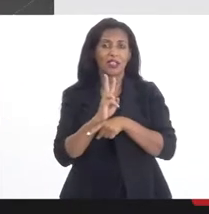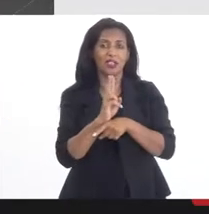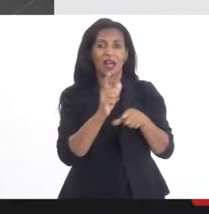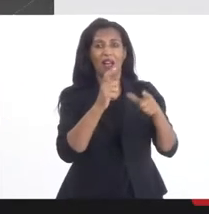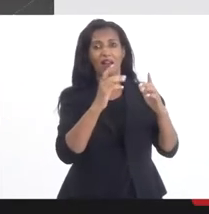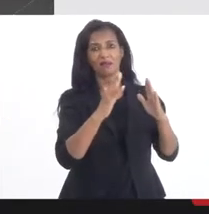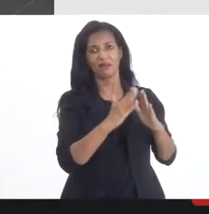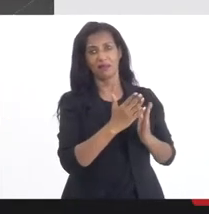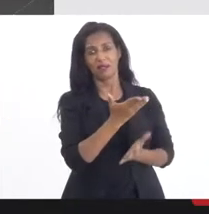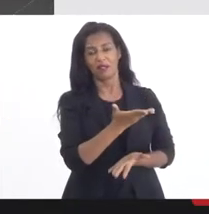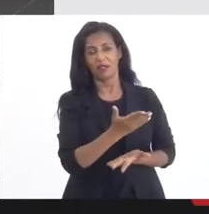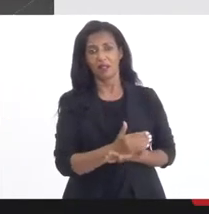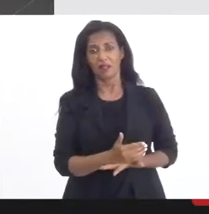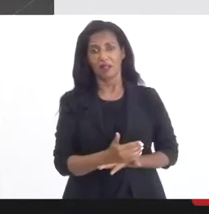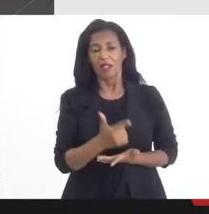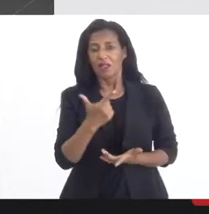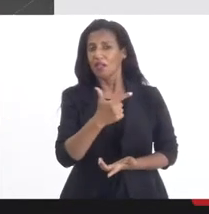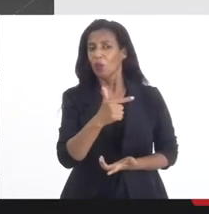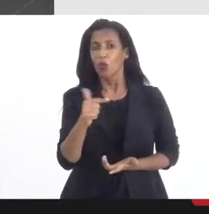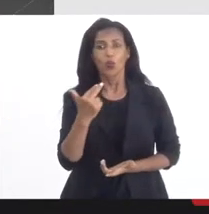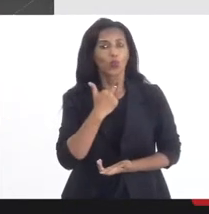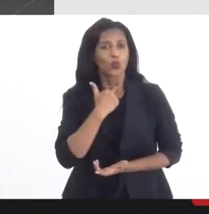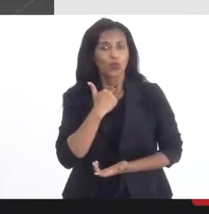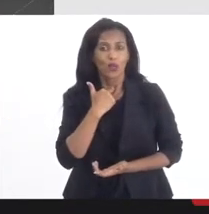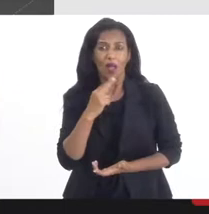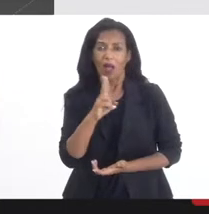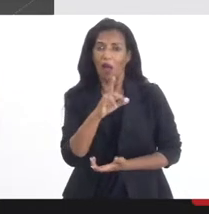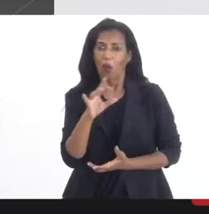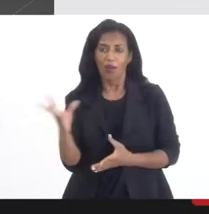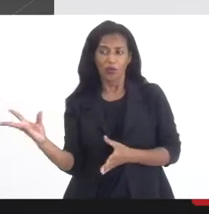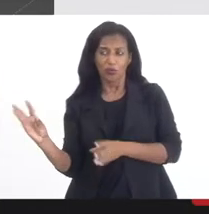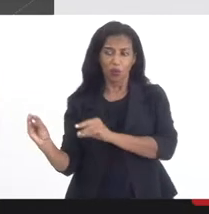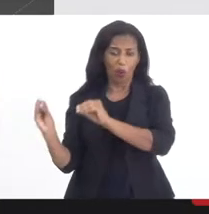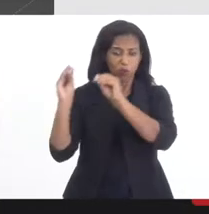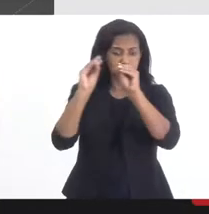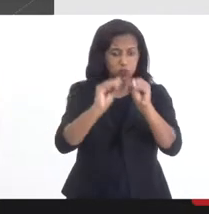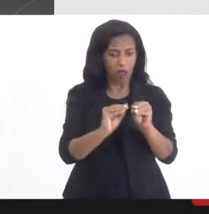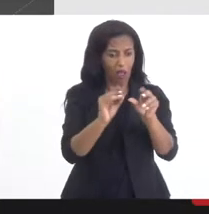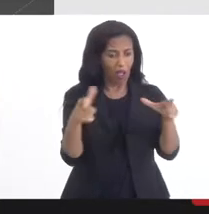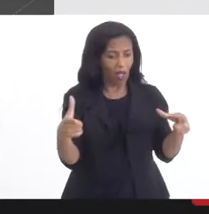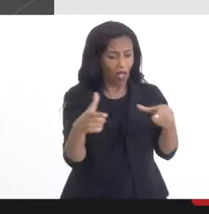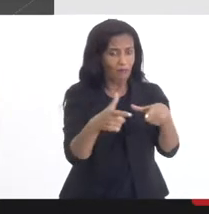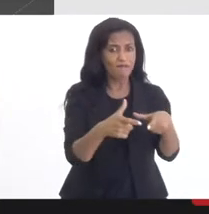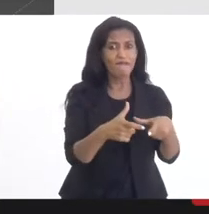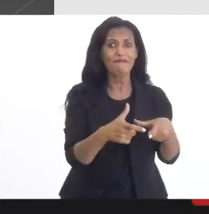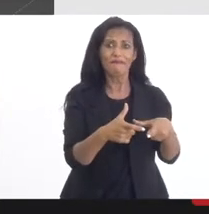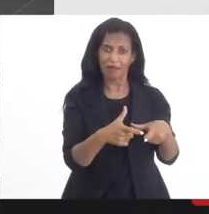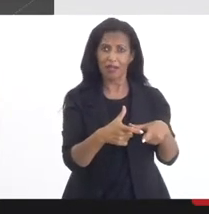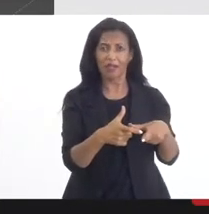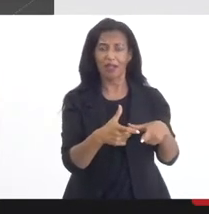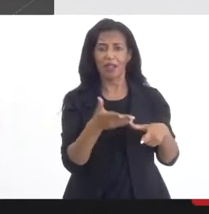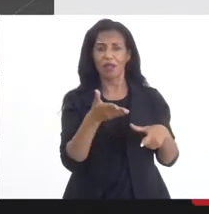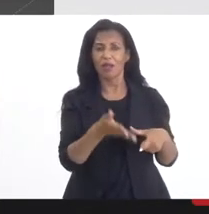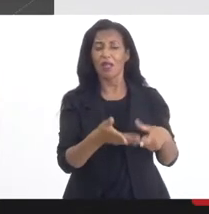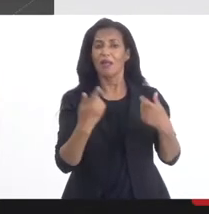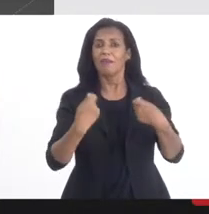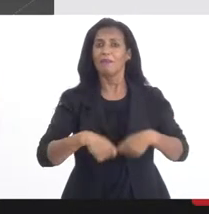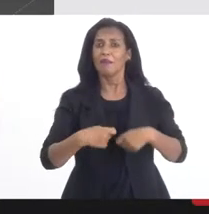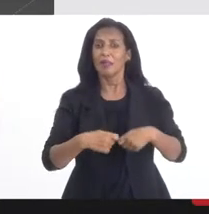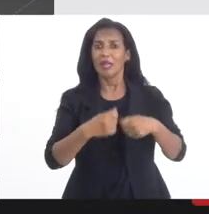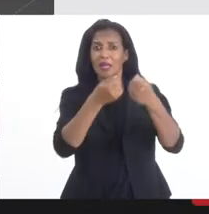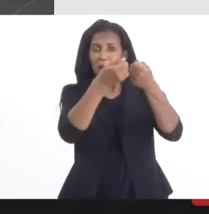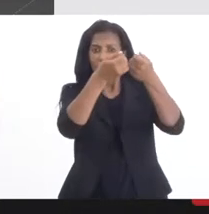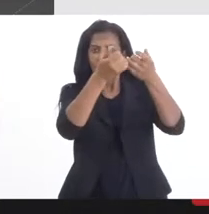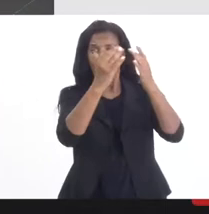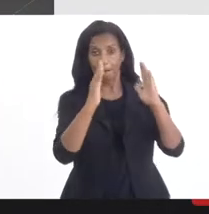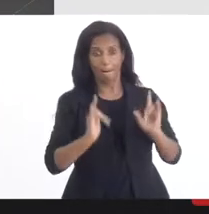Então, simplesmente, a UESO não comportaria toda dentro daquele espaço. E, tendo a característica daquele imóvel, seria necessário demolir